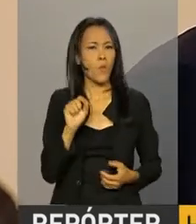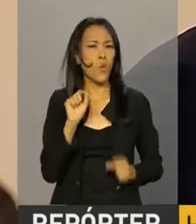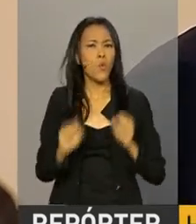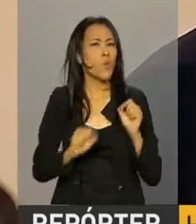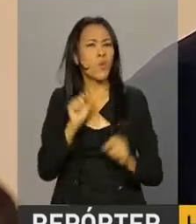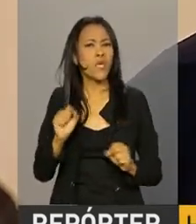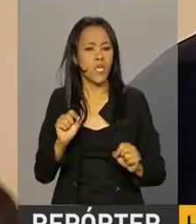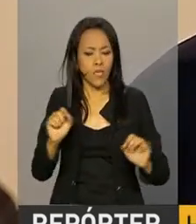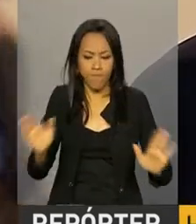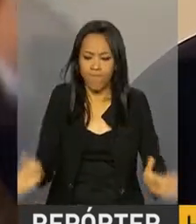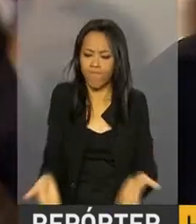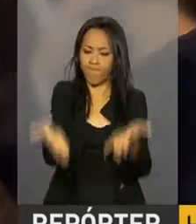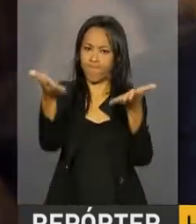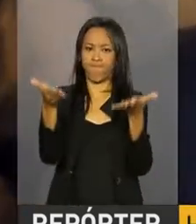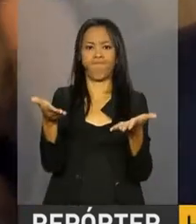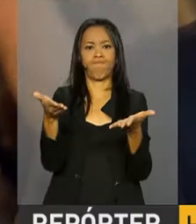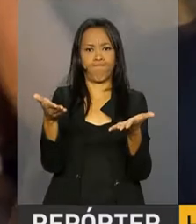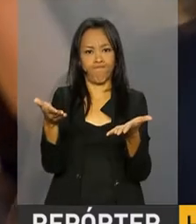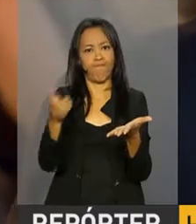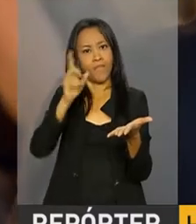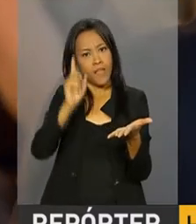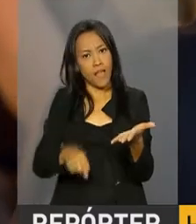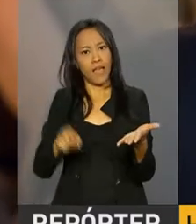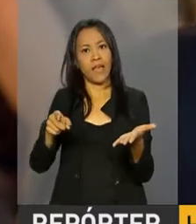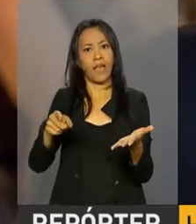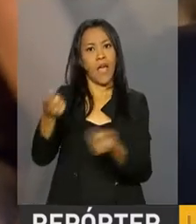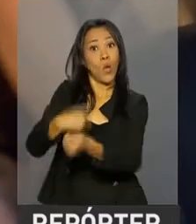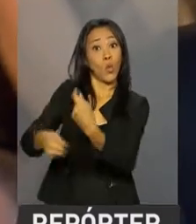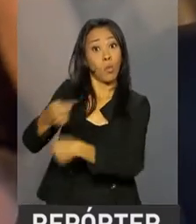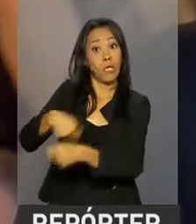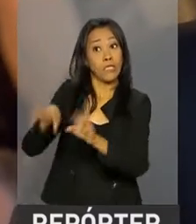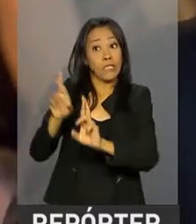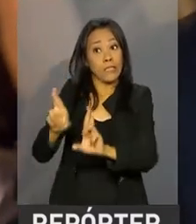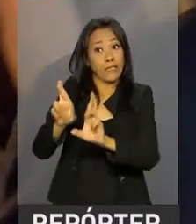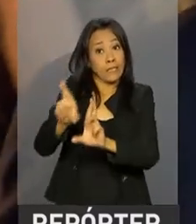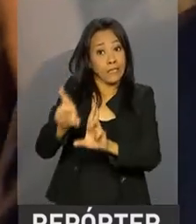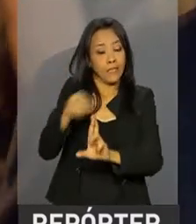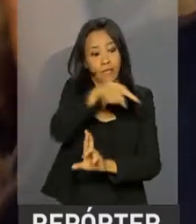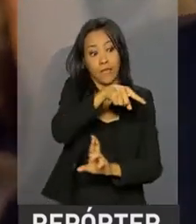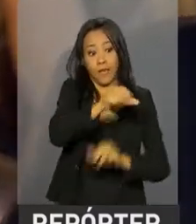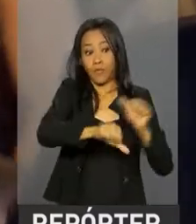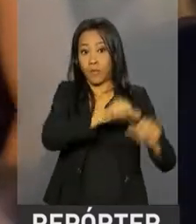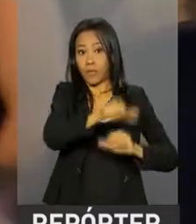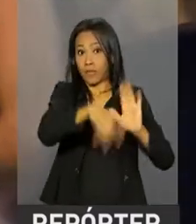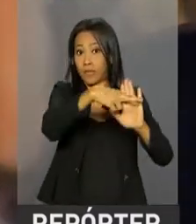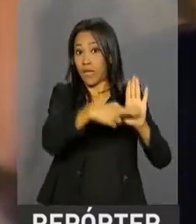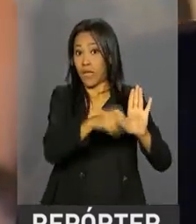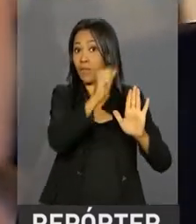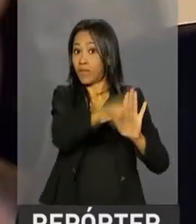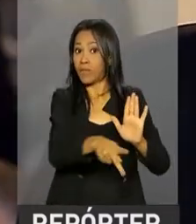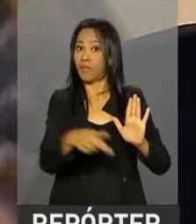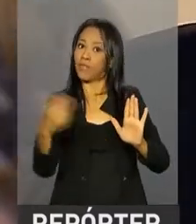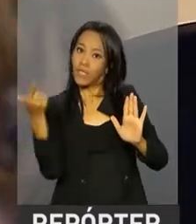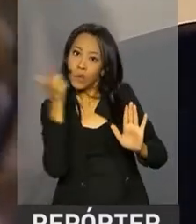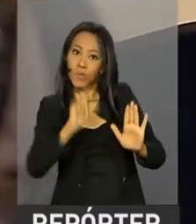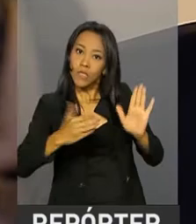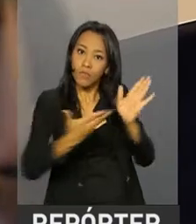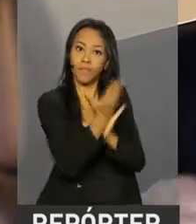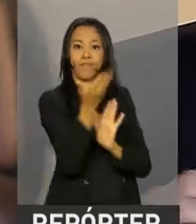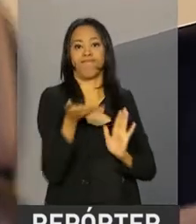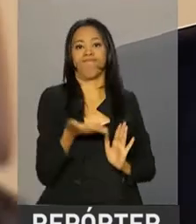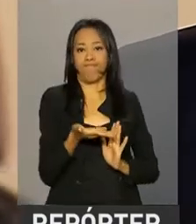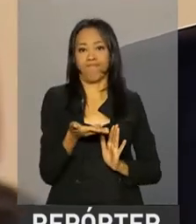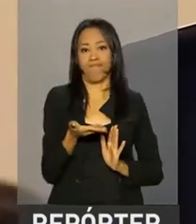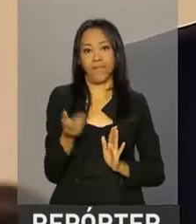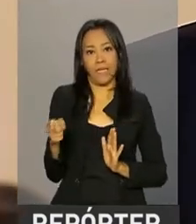é uma aposta muito grande da economia não aprovava e